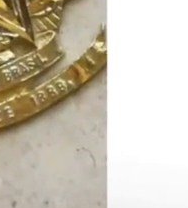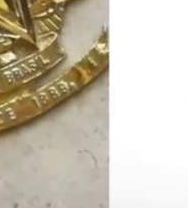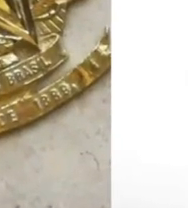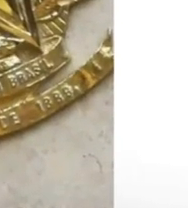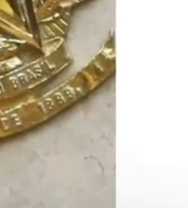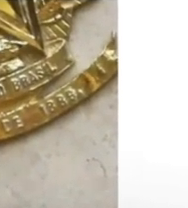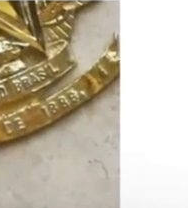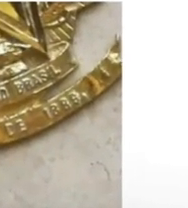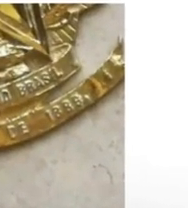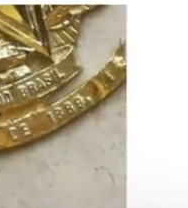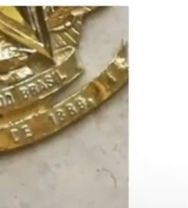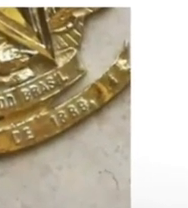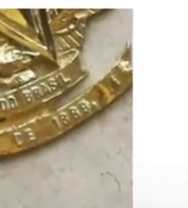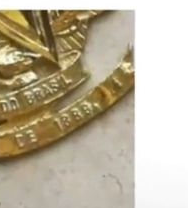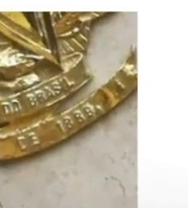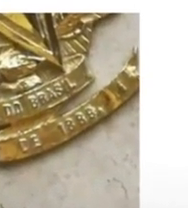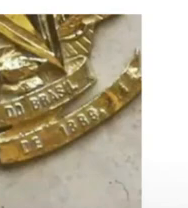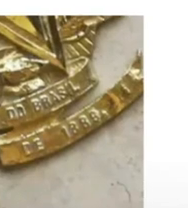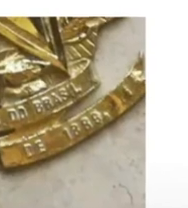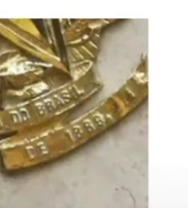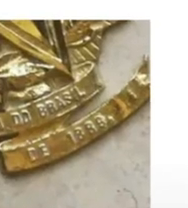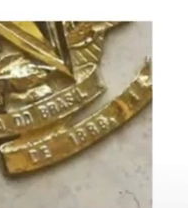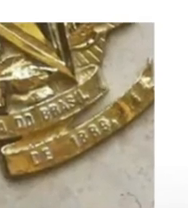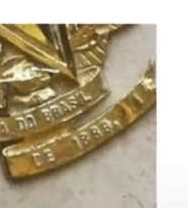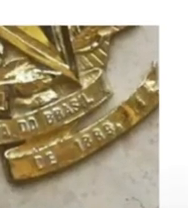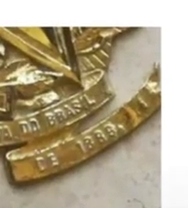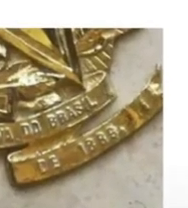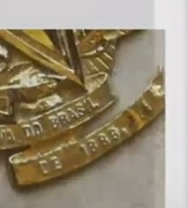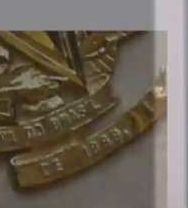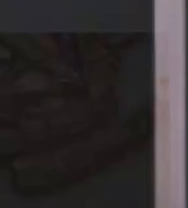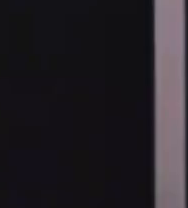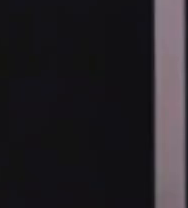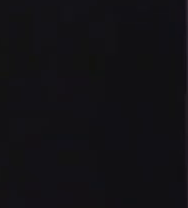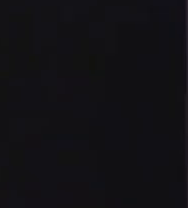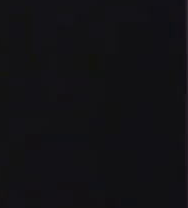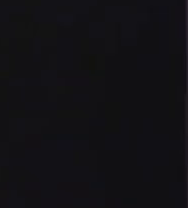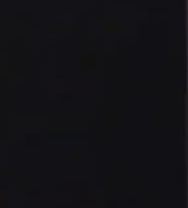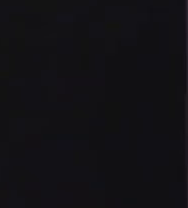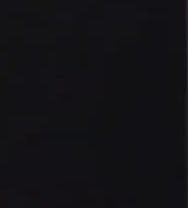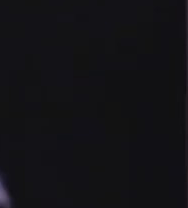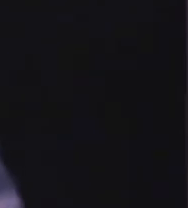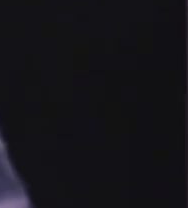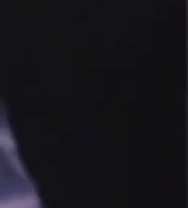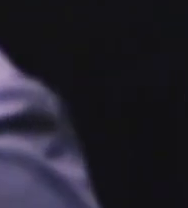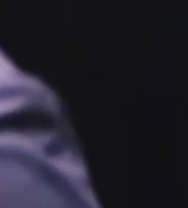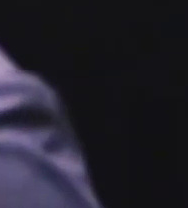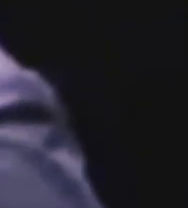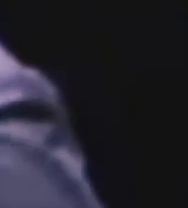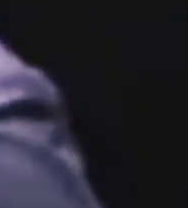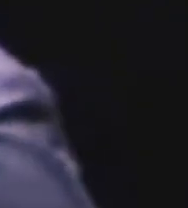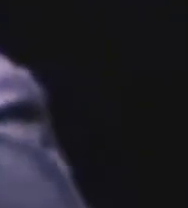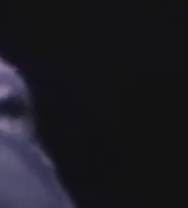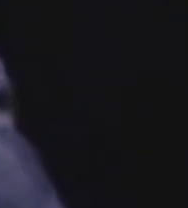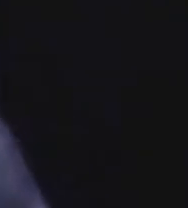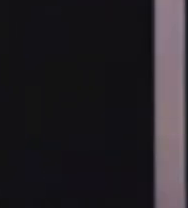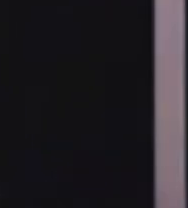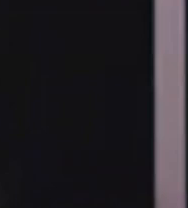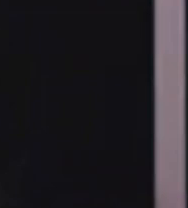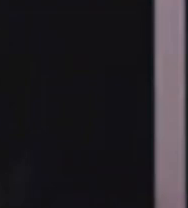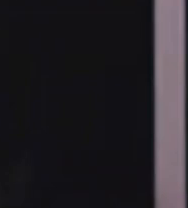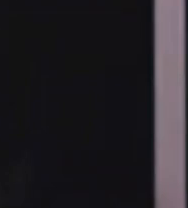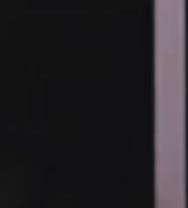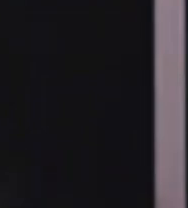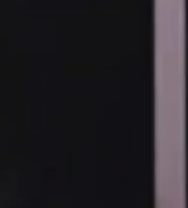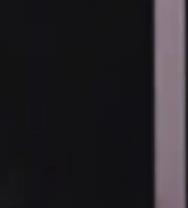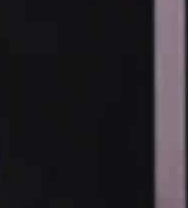To defend democracy, is Brazil's top court going too far? Ou seja, para defender a democracia, a Suprema Corte brasileira